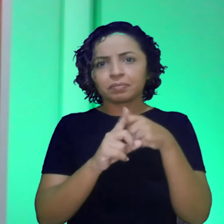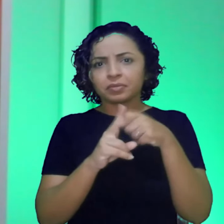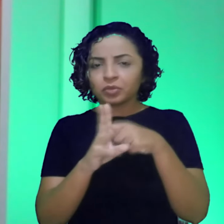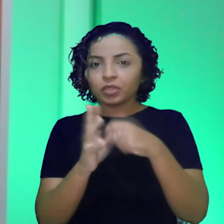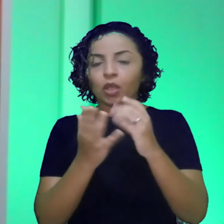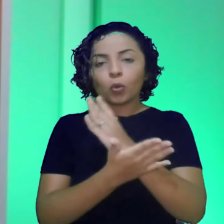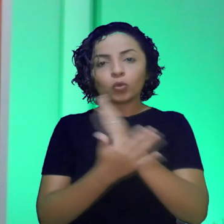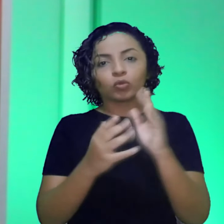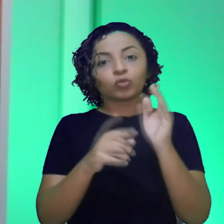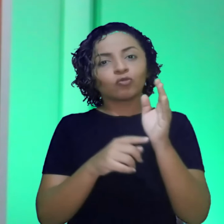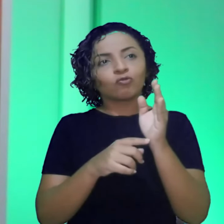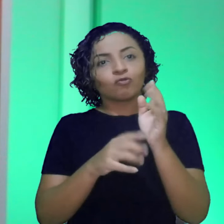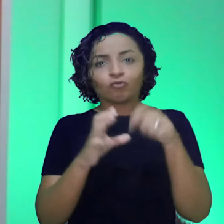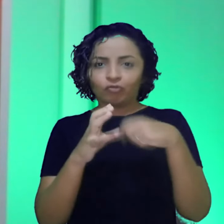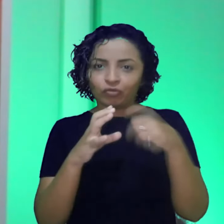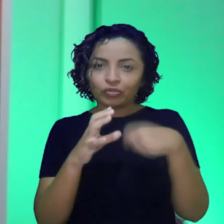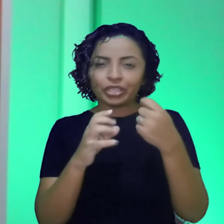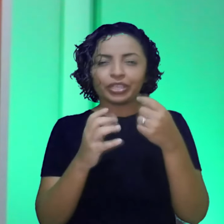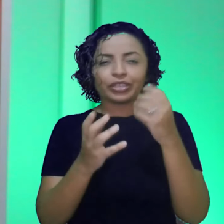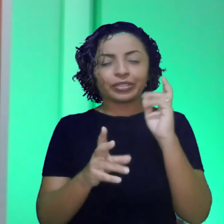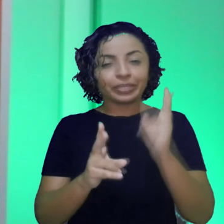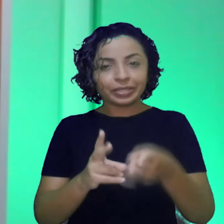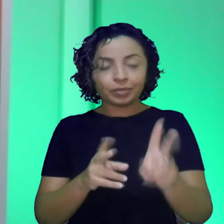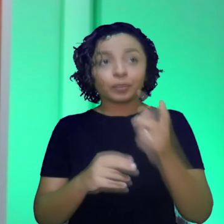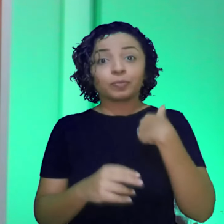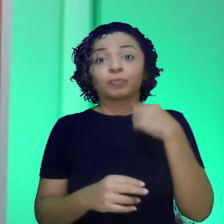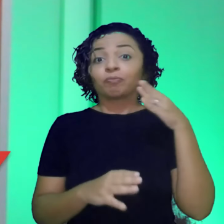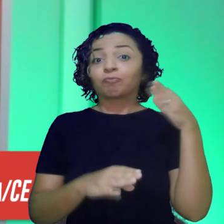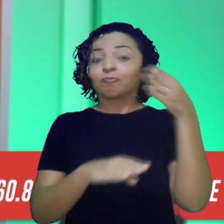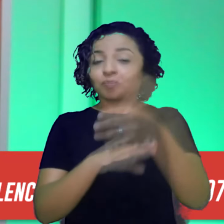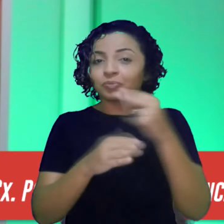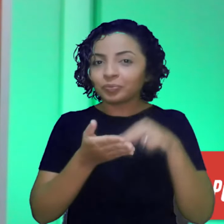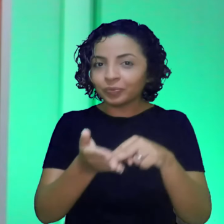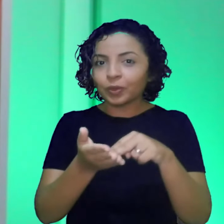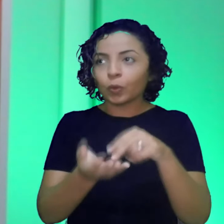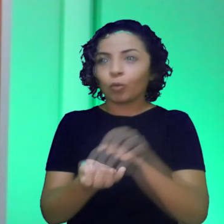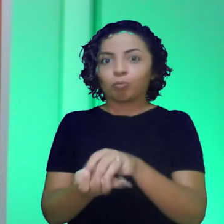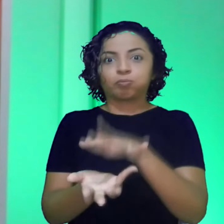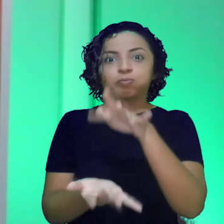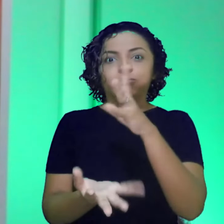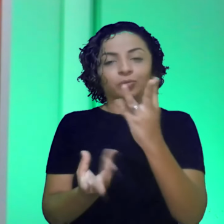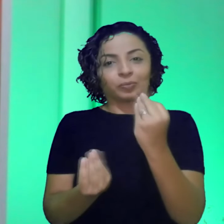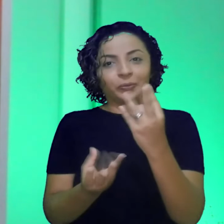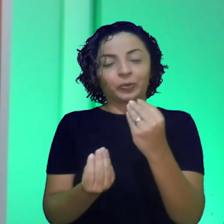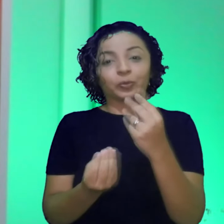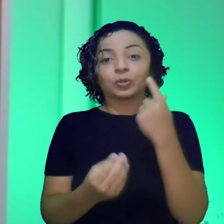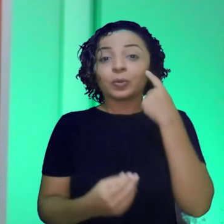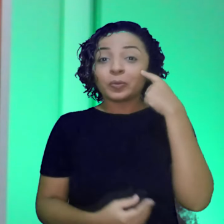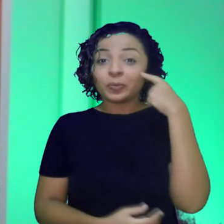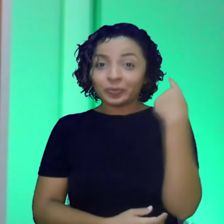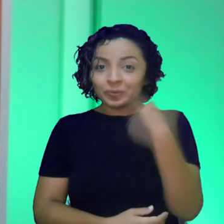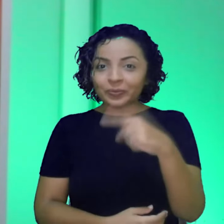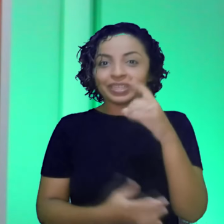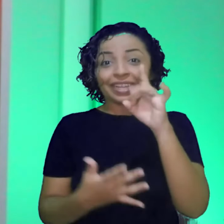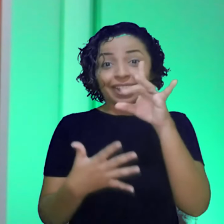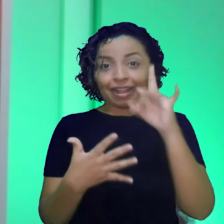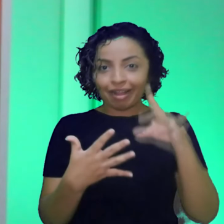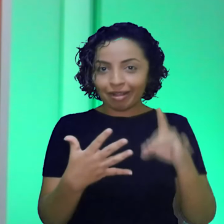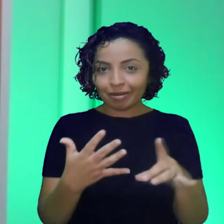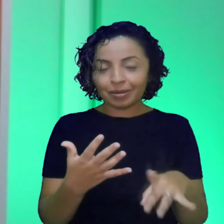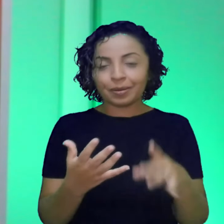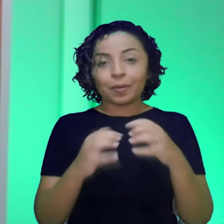meses eu solto pelo menos um vídeo desses. Fui lá na caixa postal e estava recheado de livros lá, a gente vai ver cada um